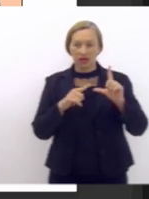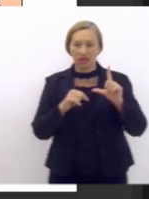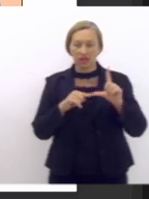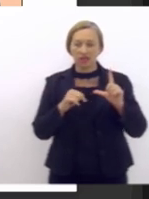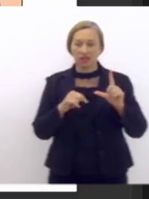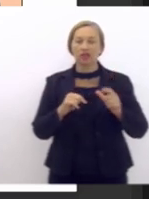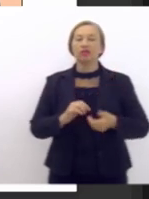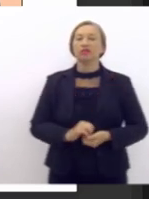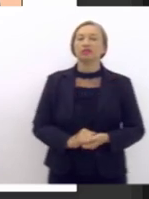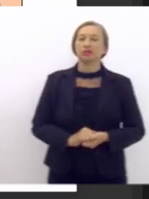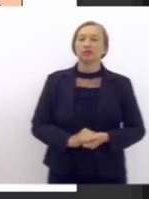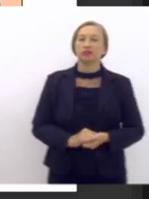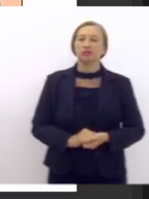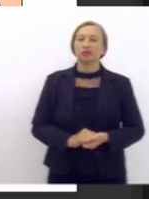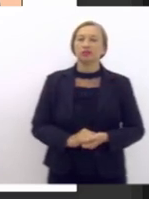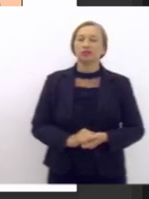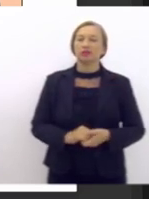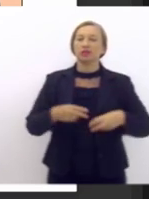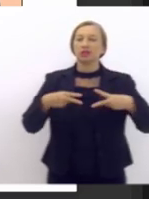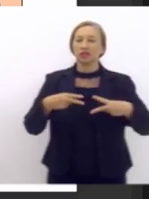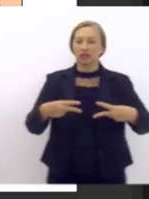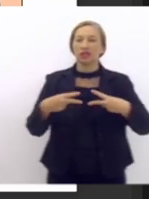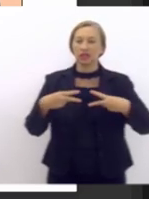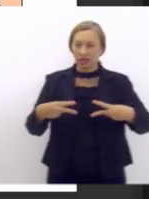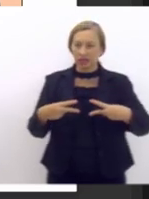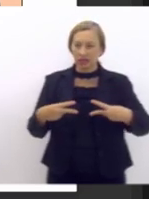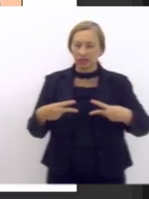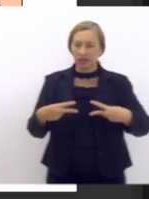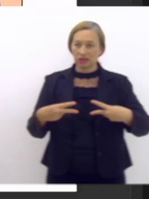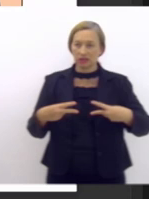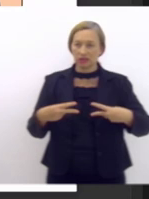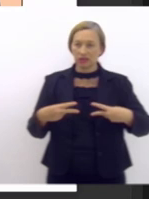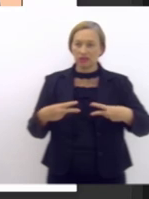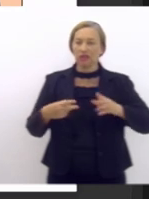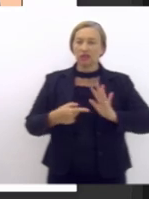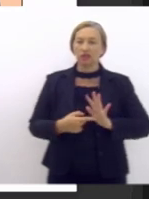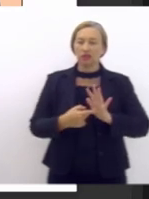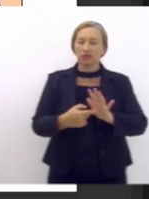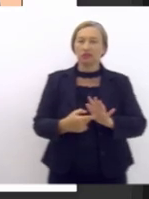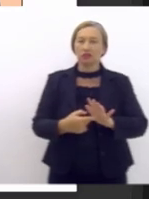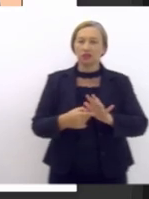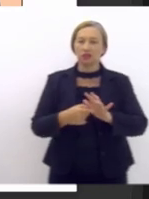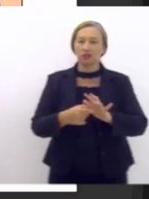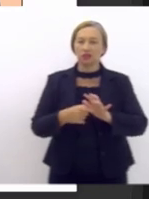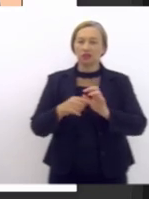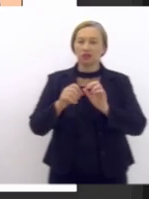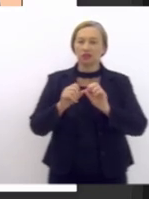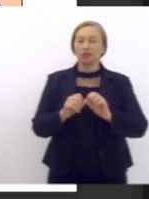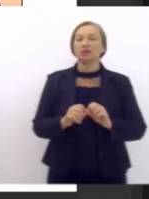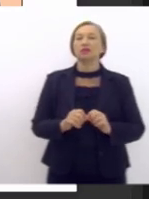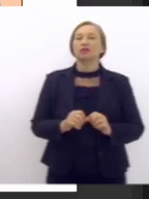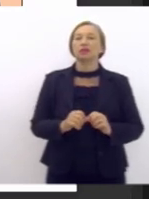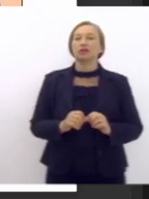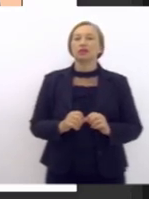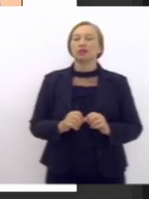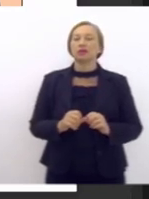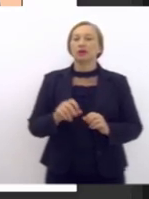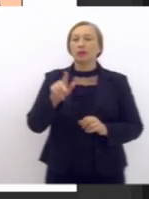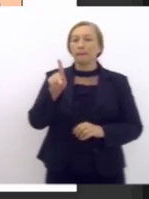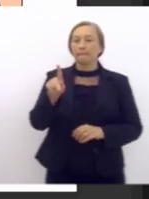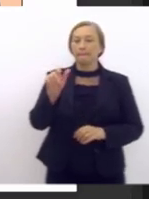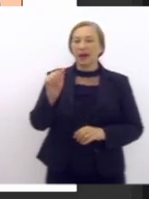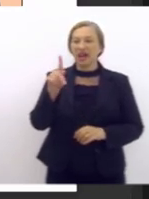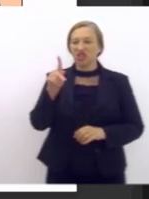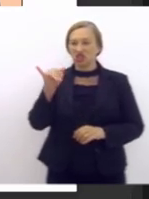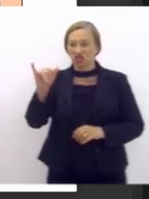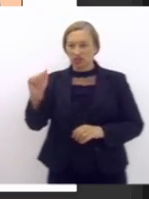essas palavras grifadas em azul, são links que direcionam para a página do observatório, na página da Câmara, e onde